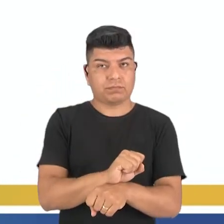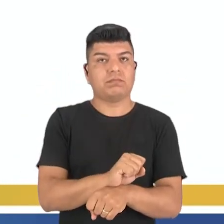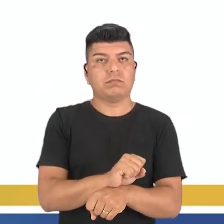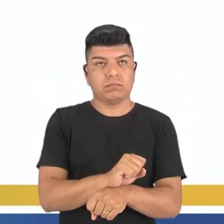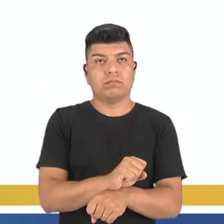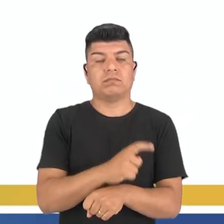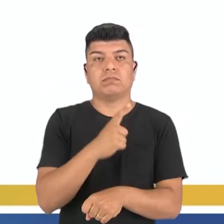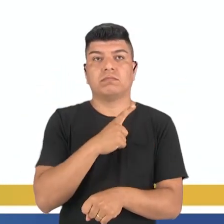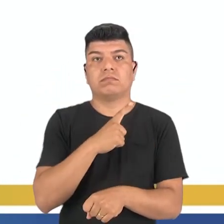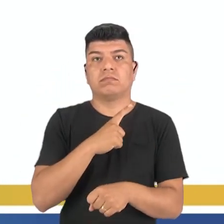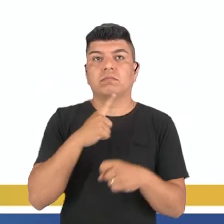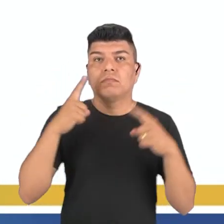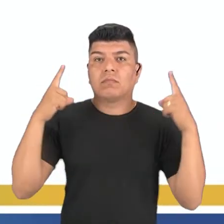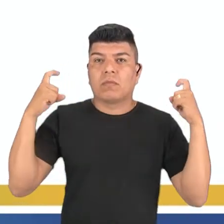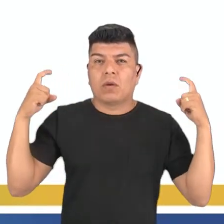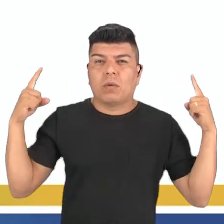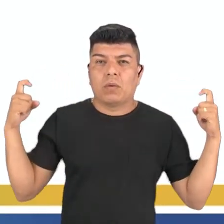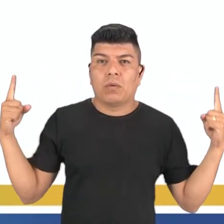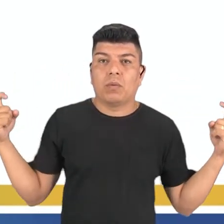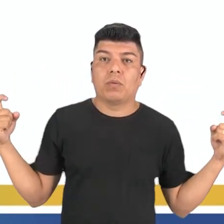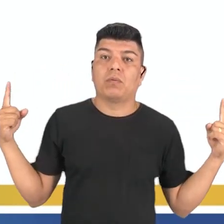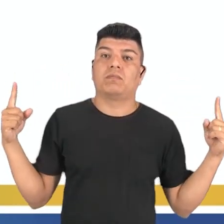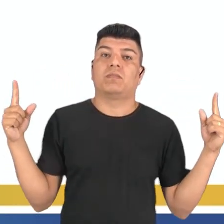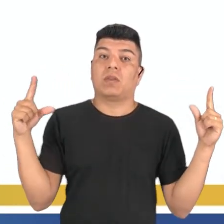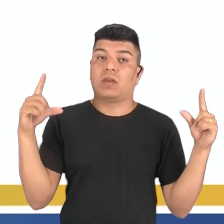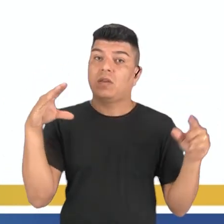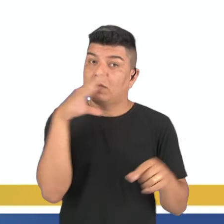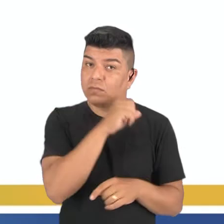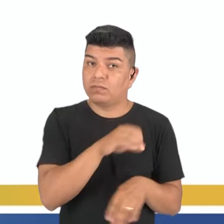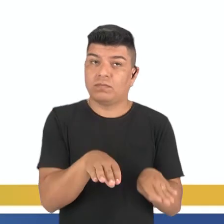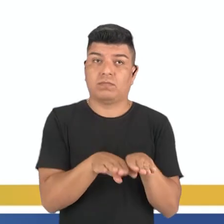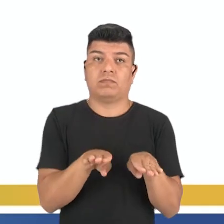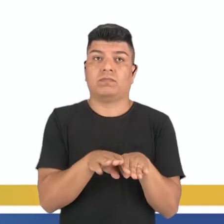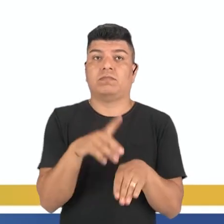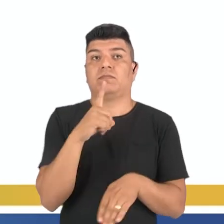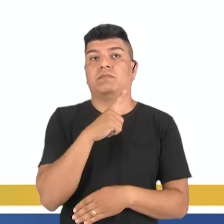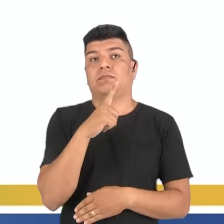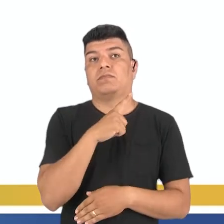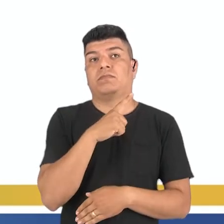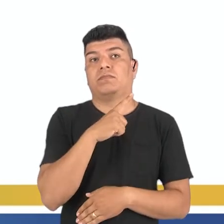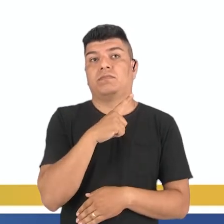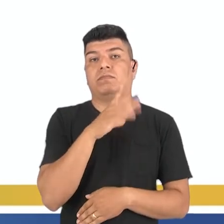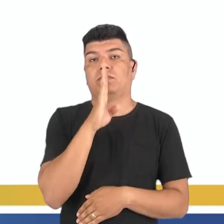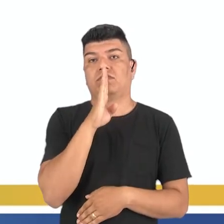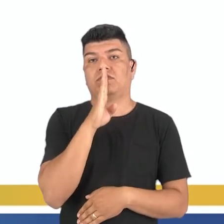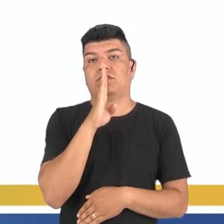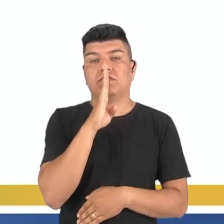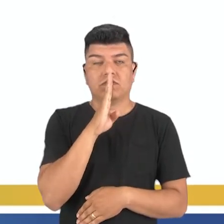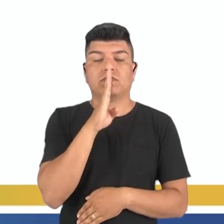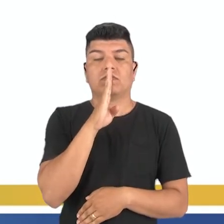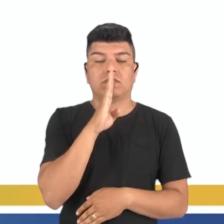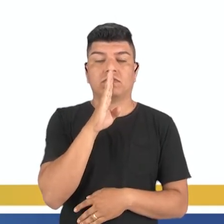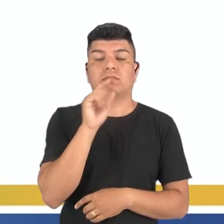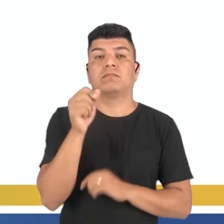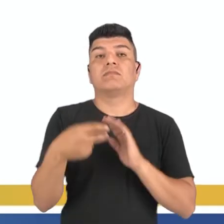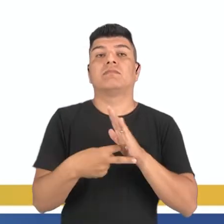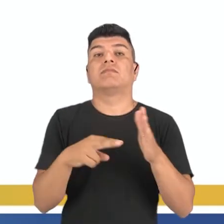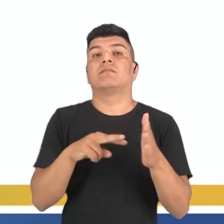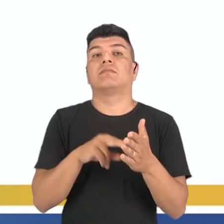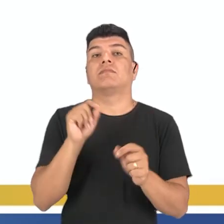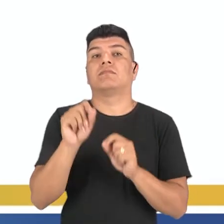duração, temos o som longo e o som curto, e temos também o silêncio, que nós denominamos